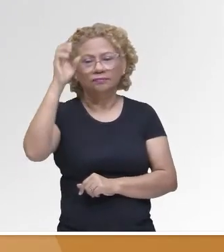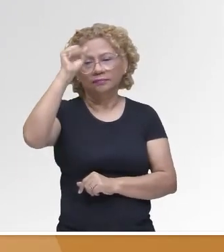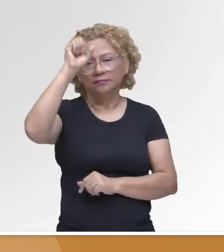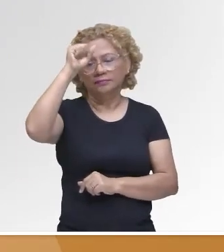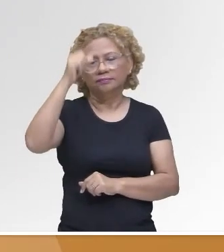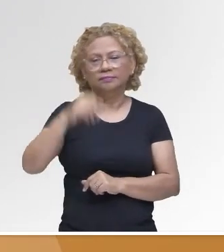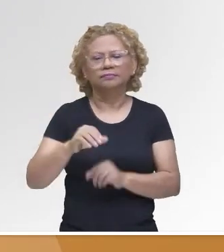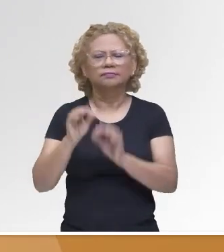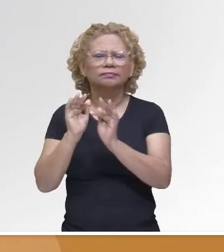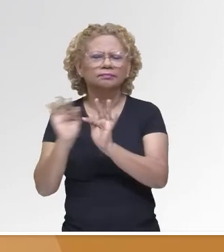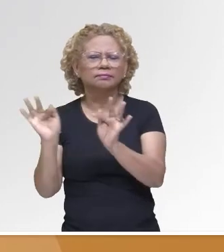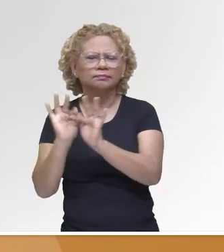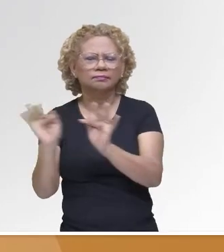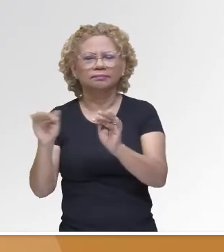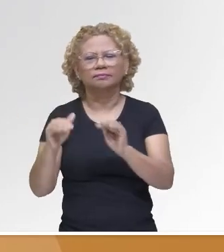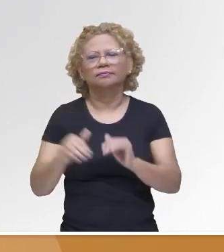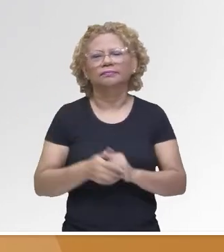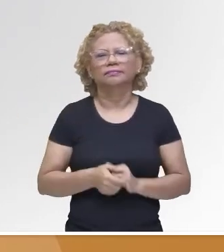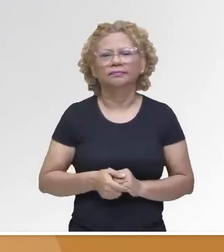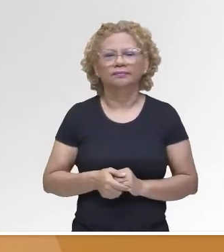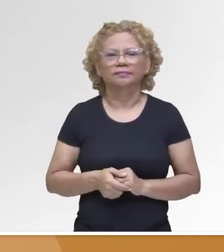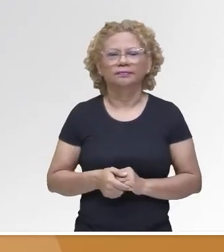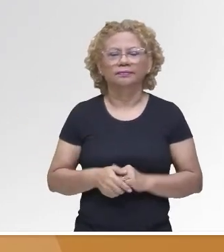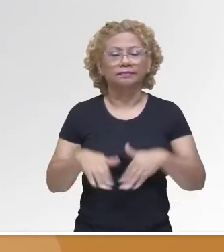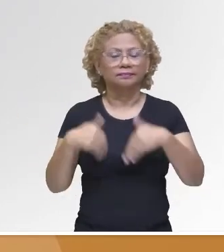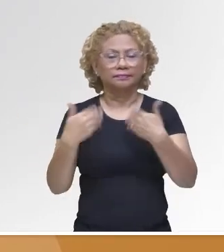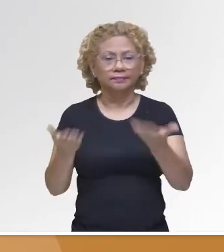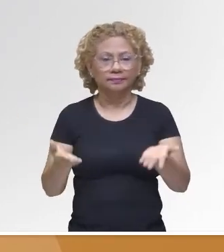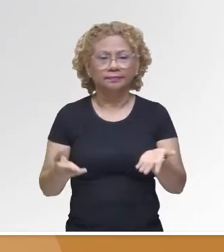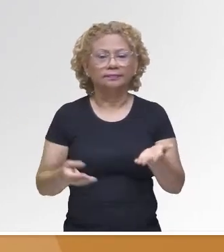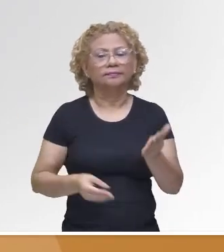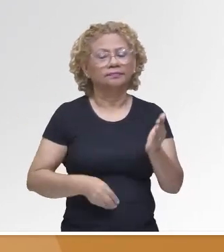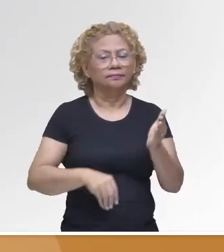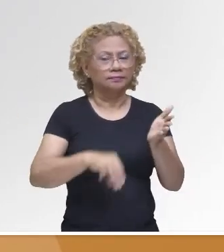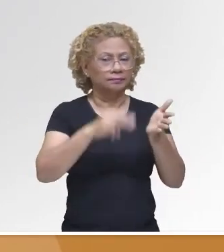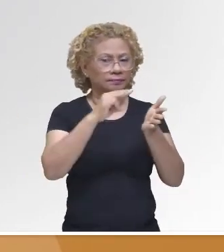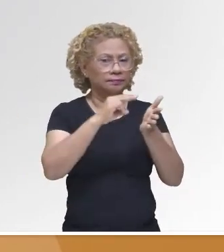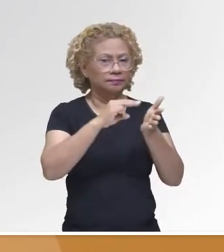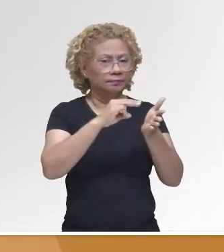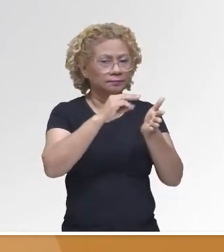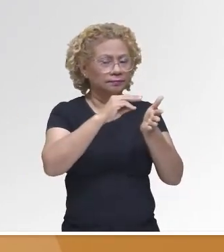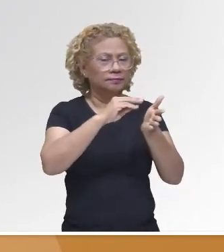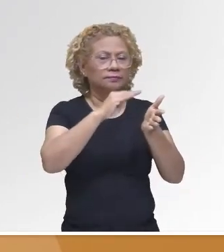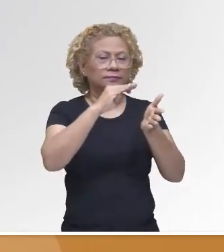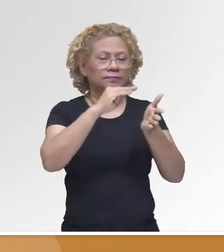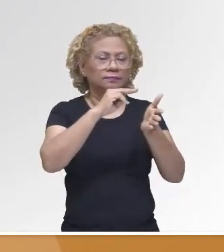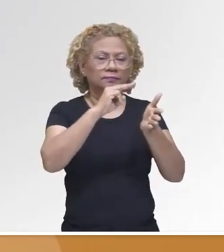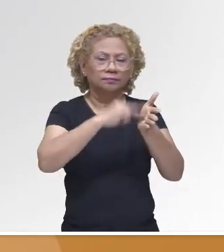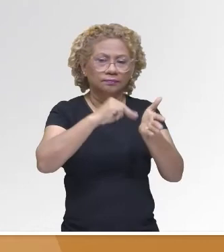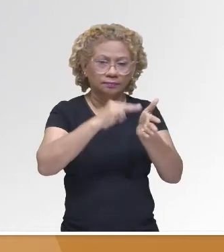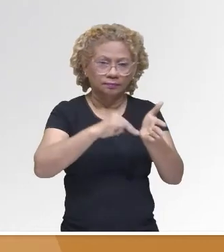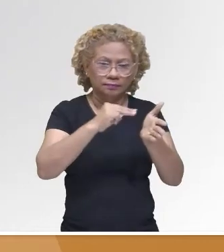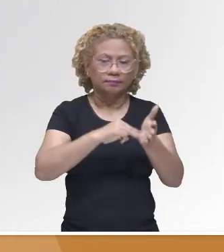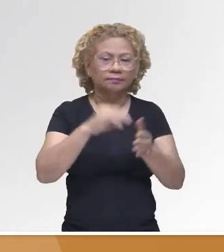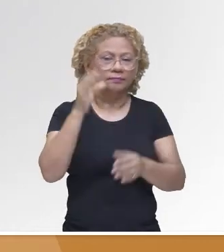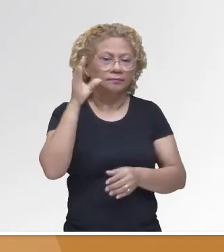vamos lá. O conjunto de etapas, aí vejam bem, né, que eu vou falar agora.